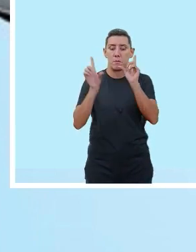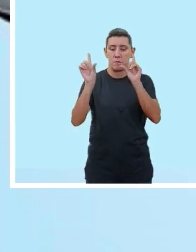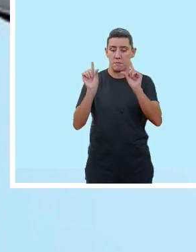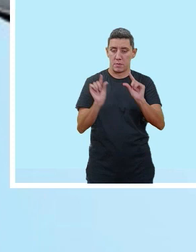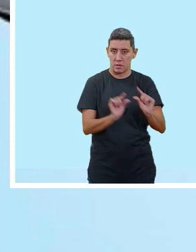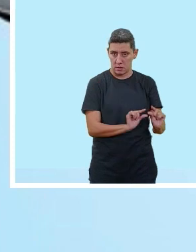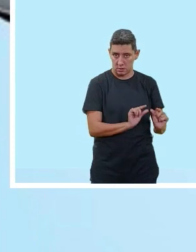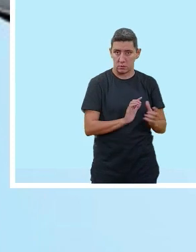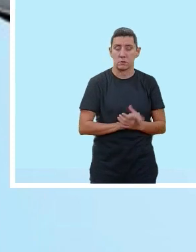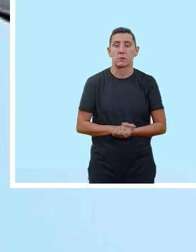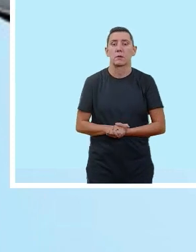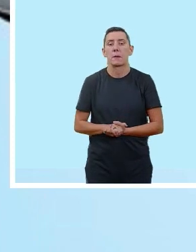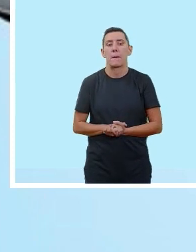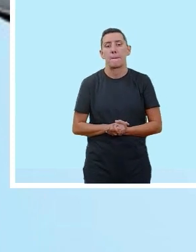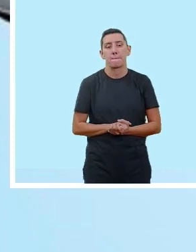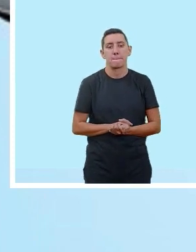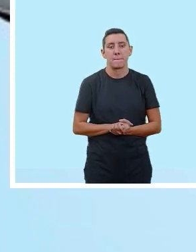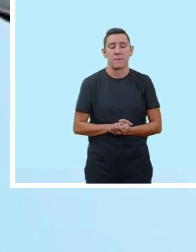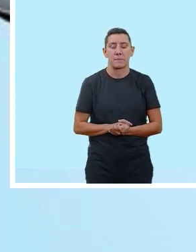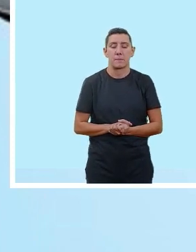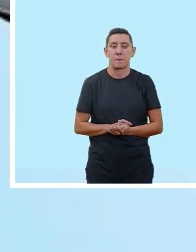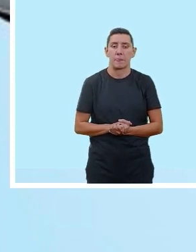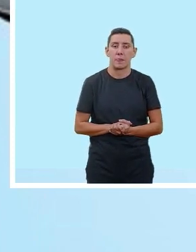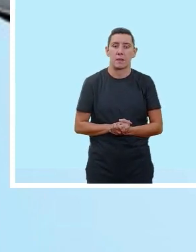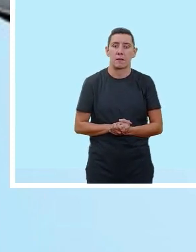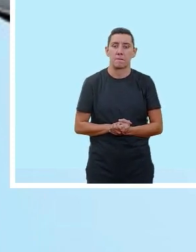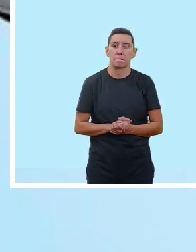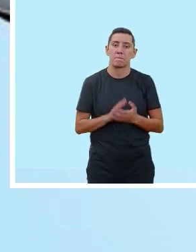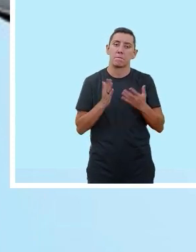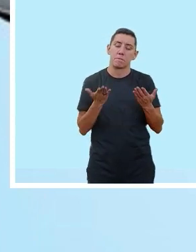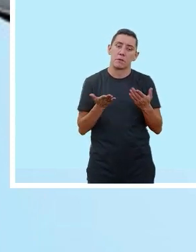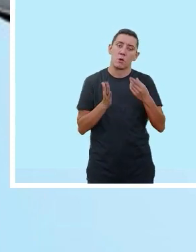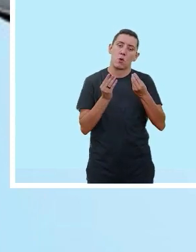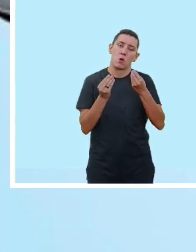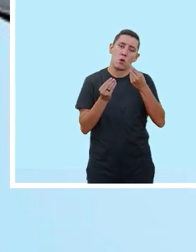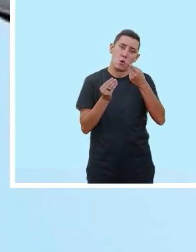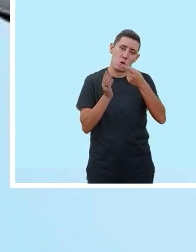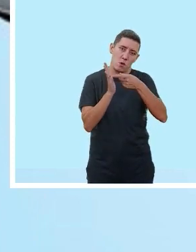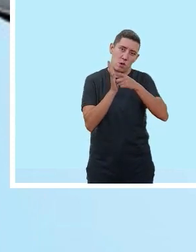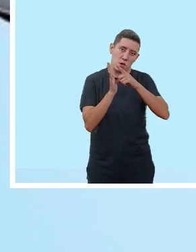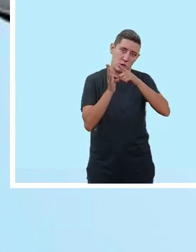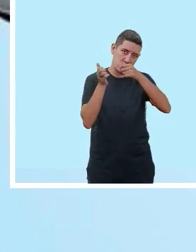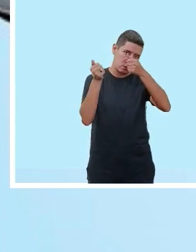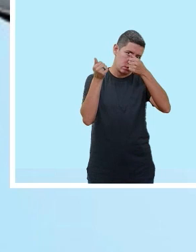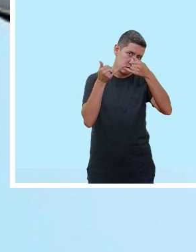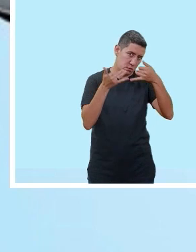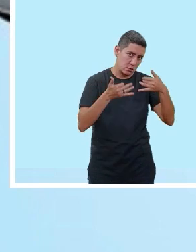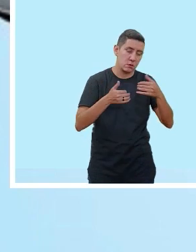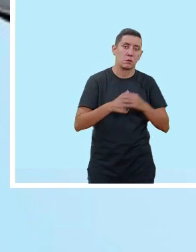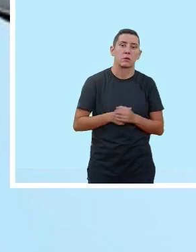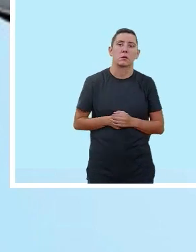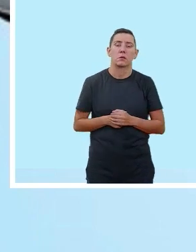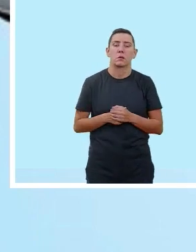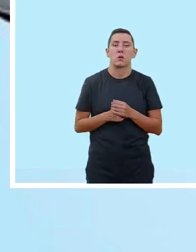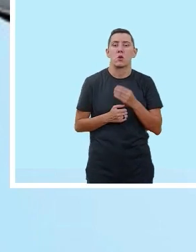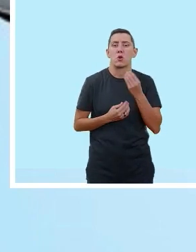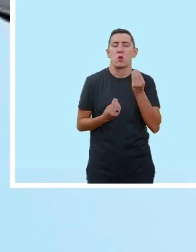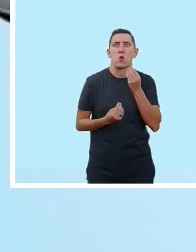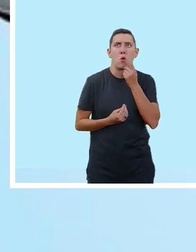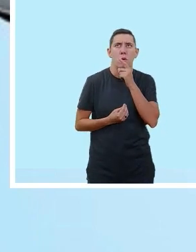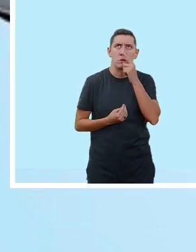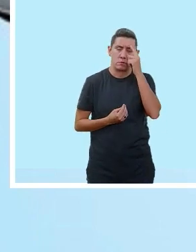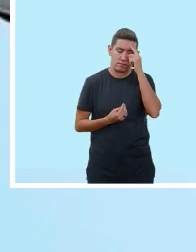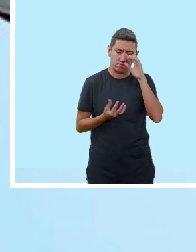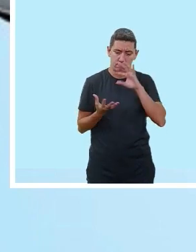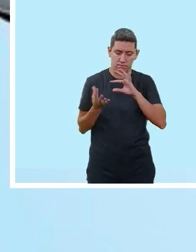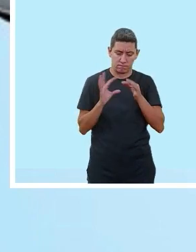tipo de estrutura. Então, como eu comentei, né, a questão da integração de toda essa energia para permitir